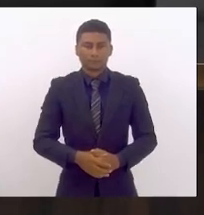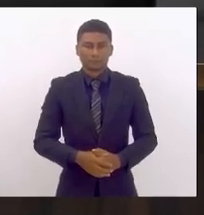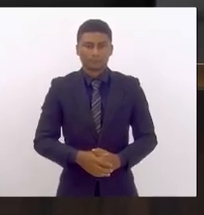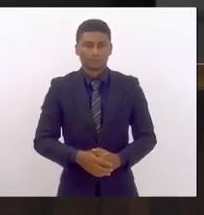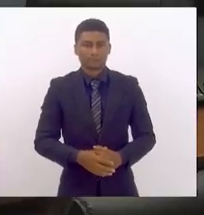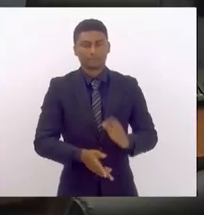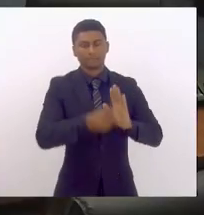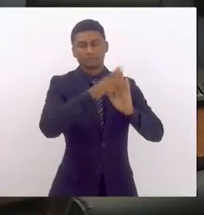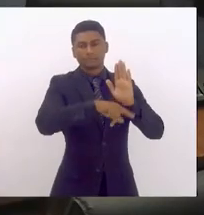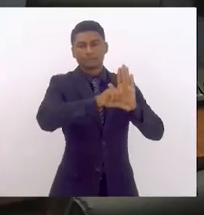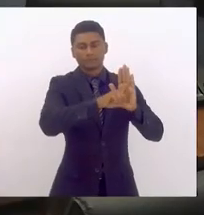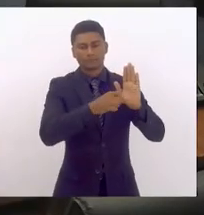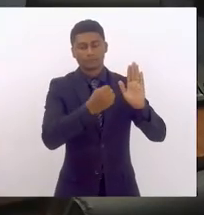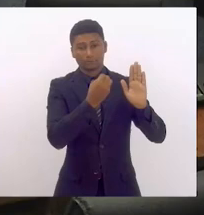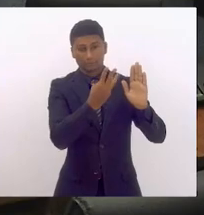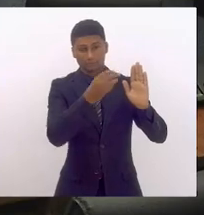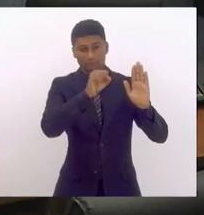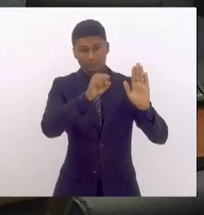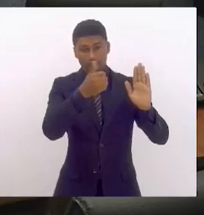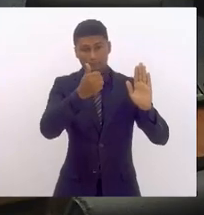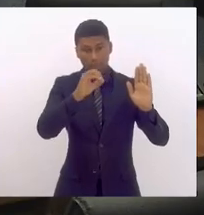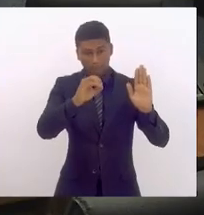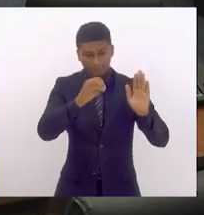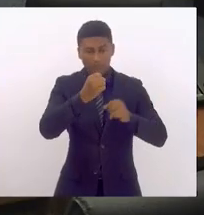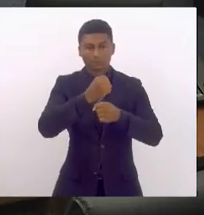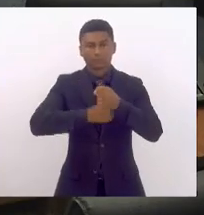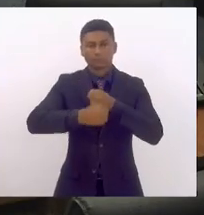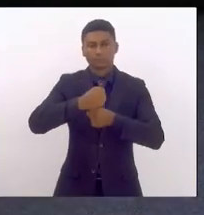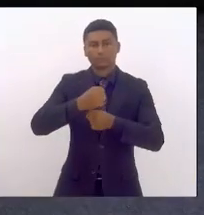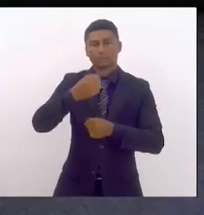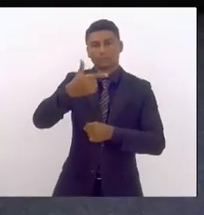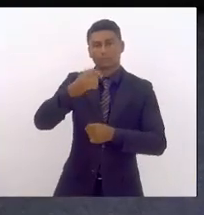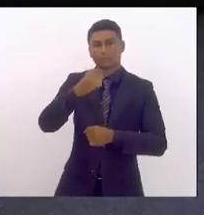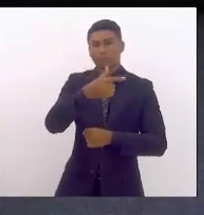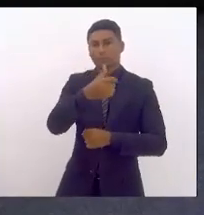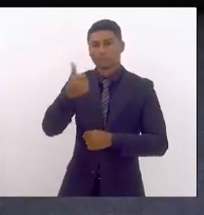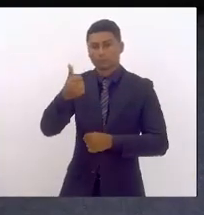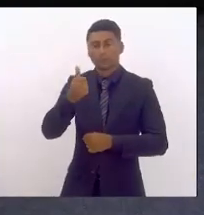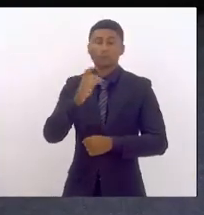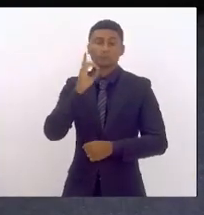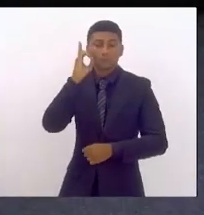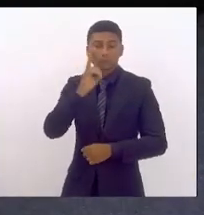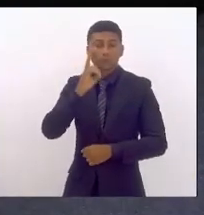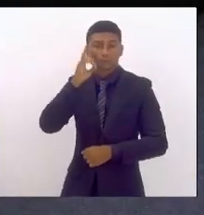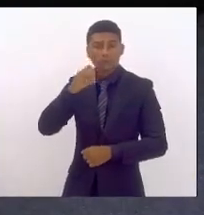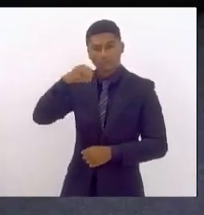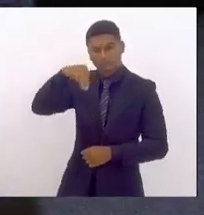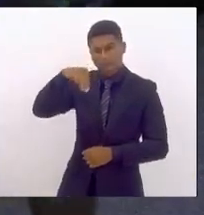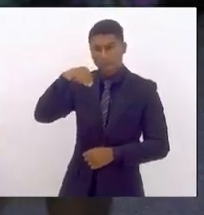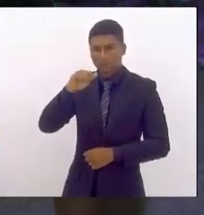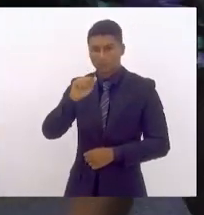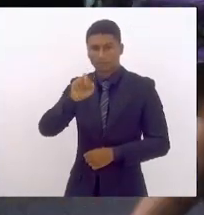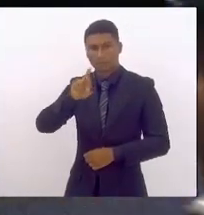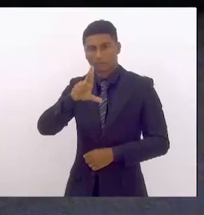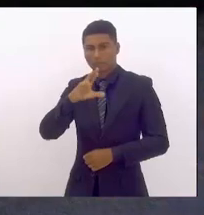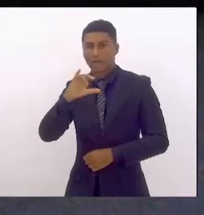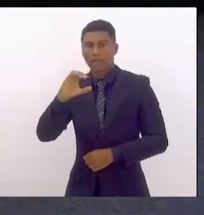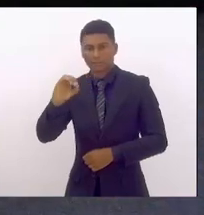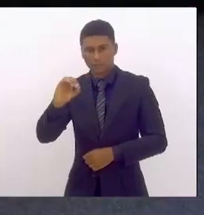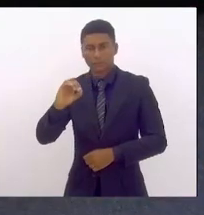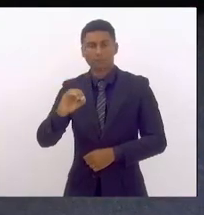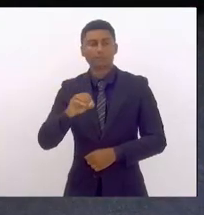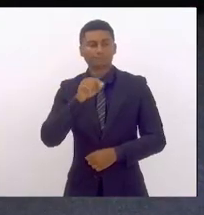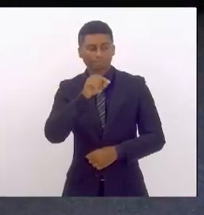projeto de lei 38 10:21 de autoria Deputado Márcio carnella um projeto